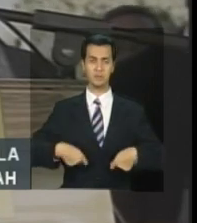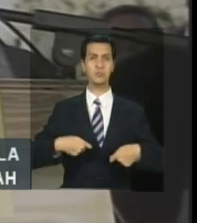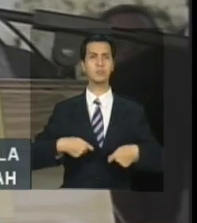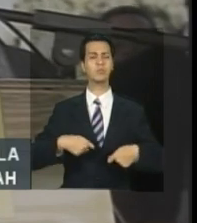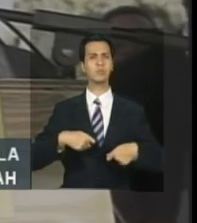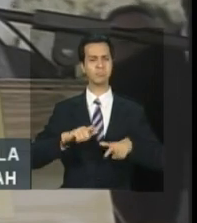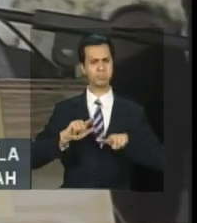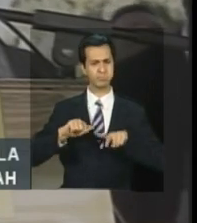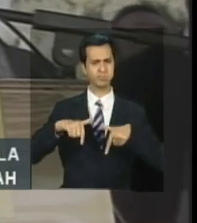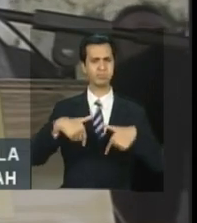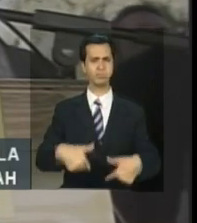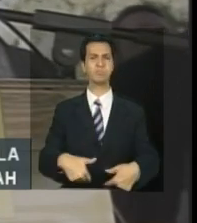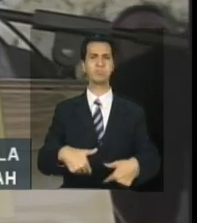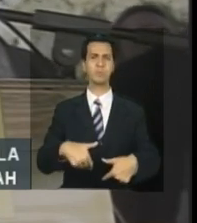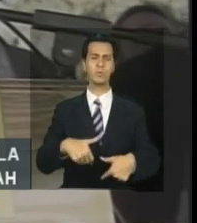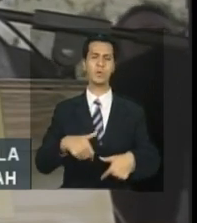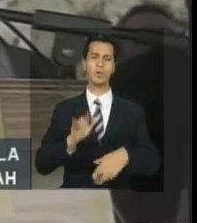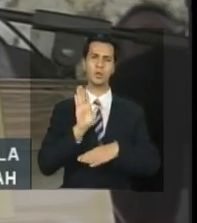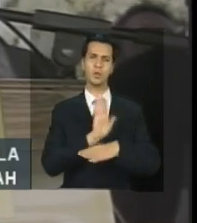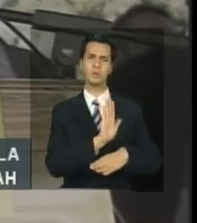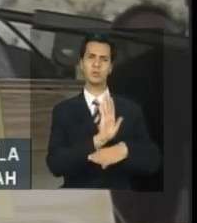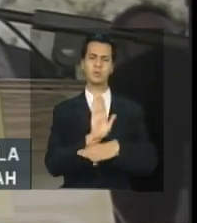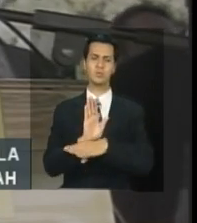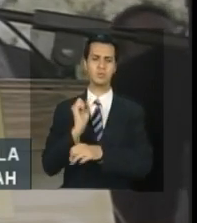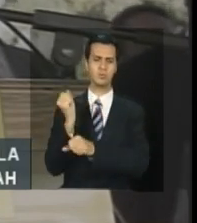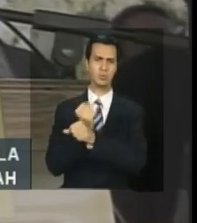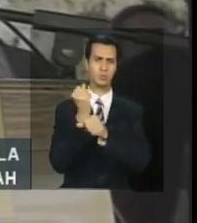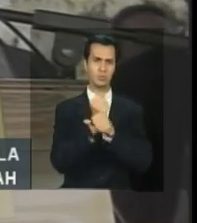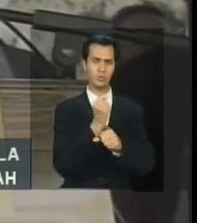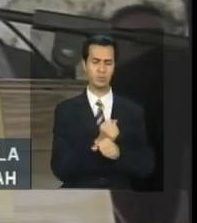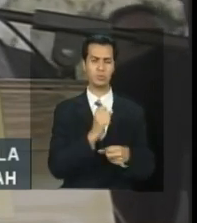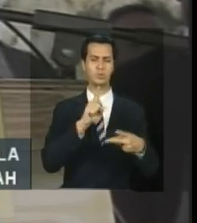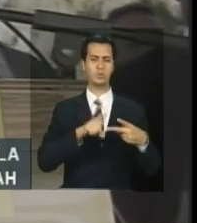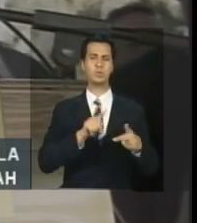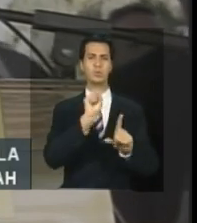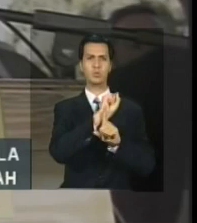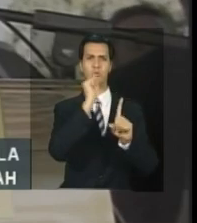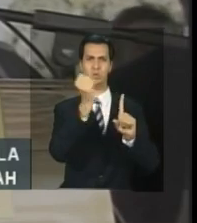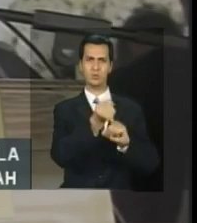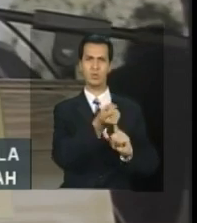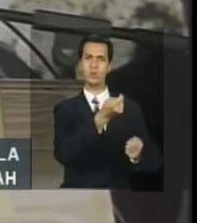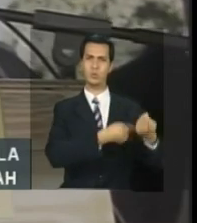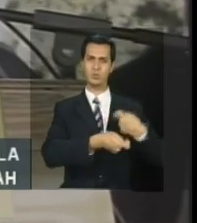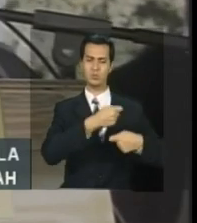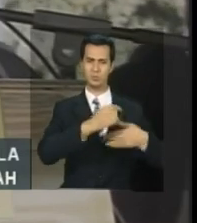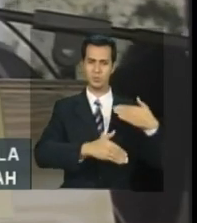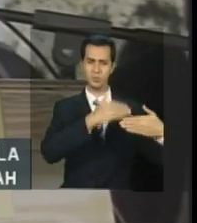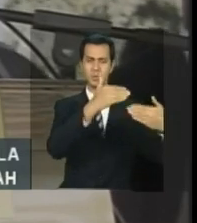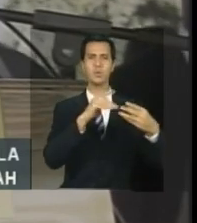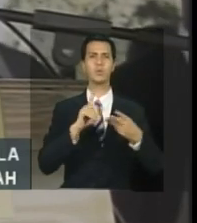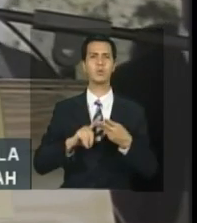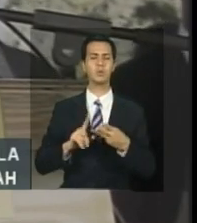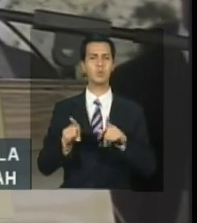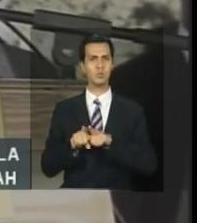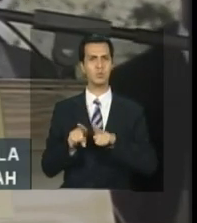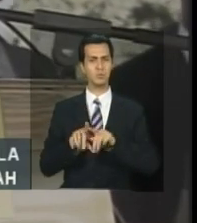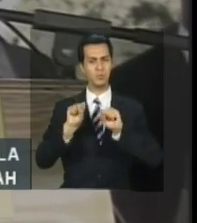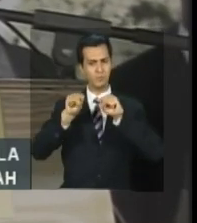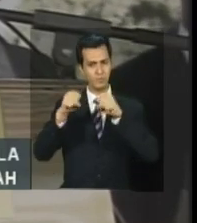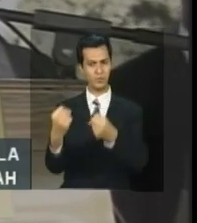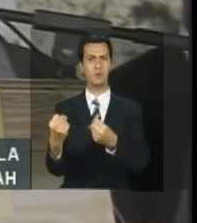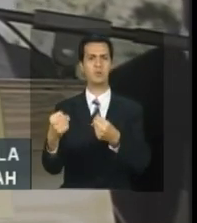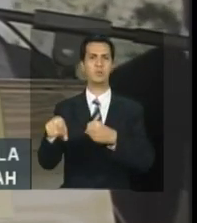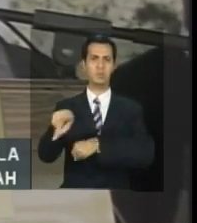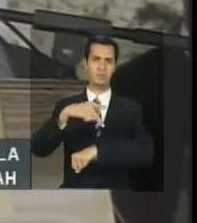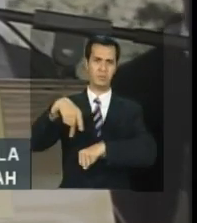nosso apoio à reconstrução, ao desenvolvimento socioeconômico e ao fortalecimento do Estado